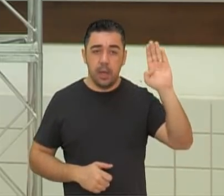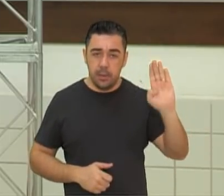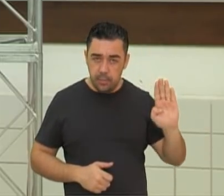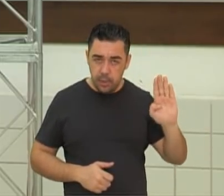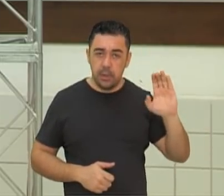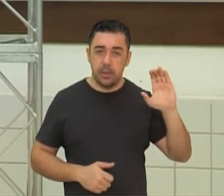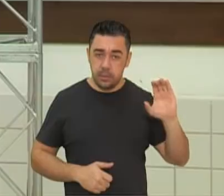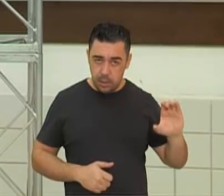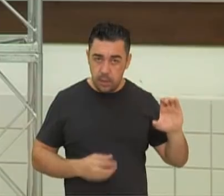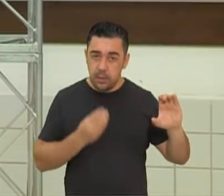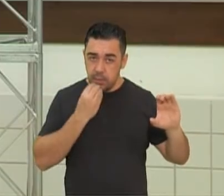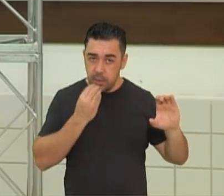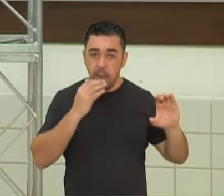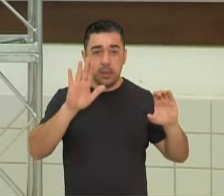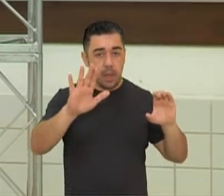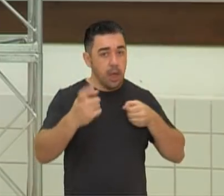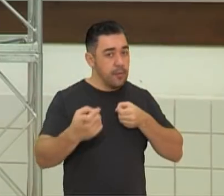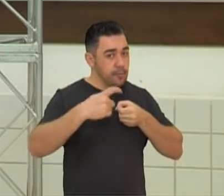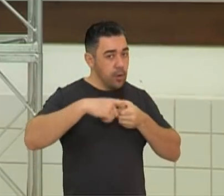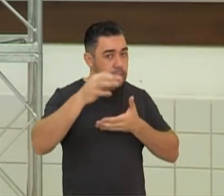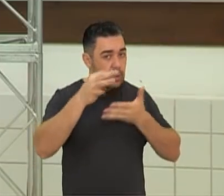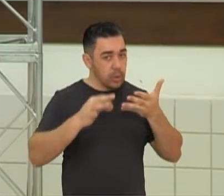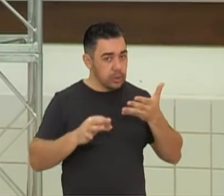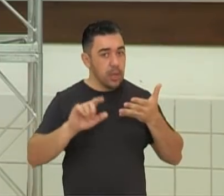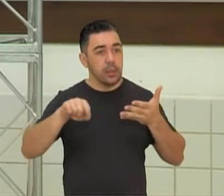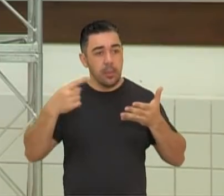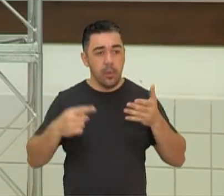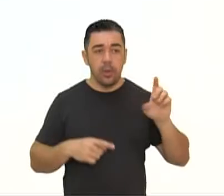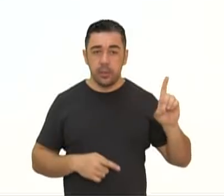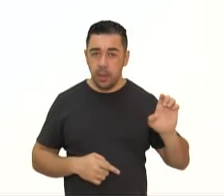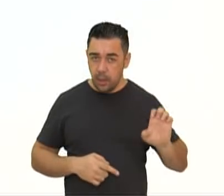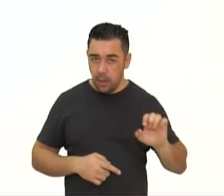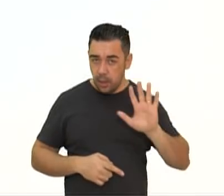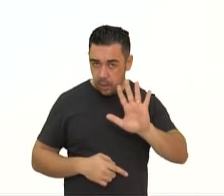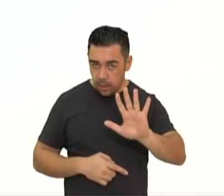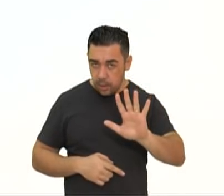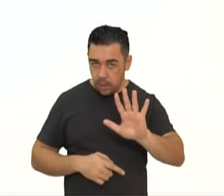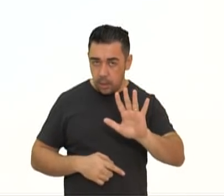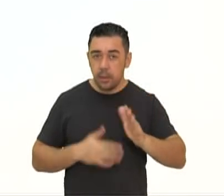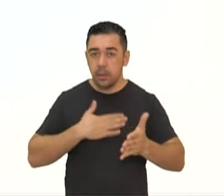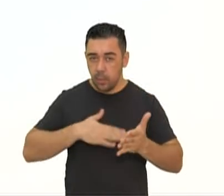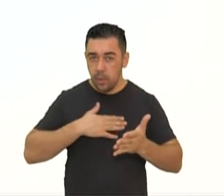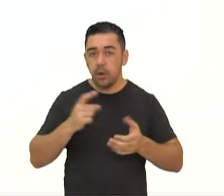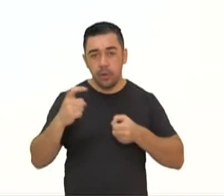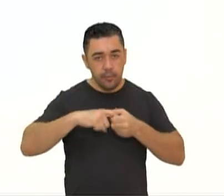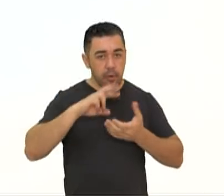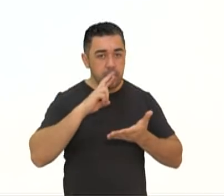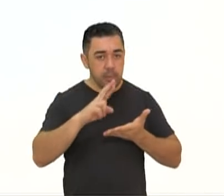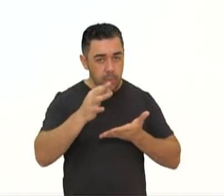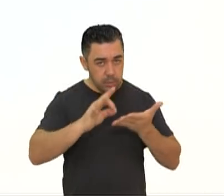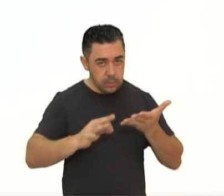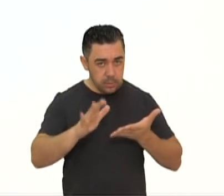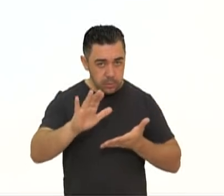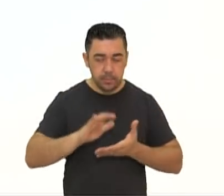as 3 primeiras, e a gente volta corrigindo, e daí você resolve as 2 últimas. Tranquilo? Então, a gente já volta com a resposta.